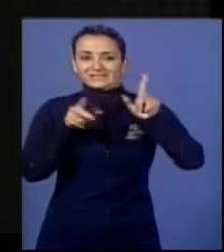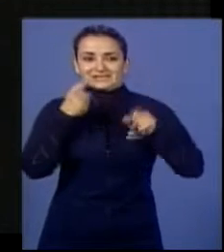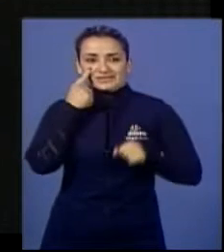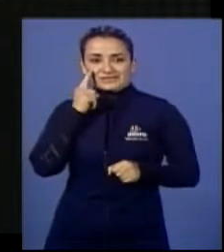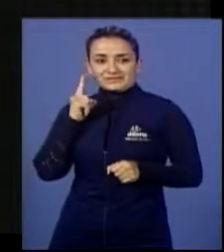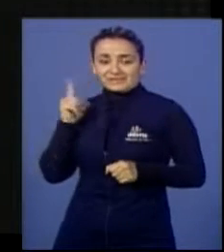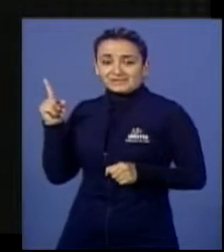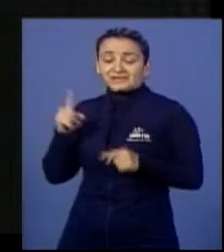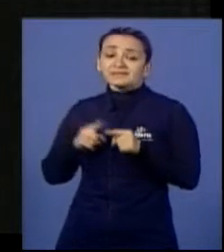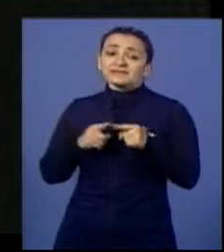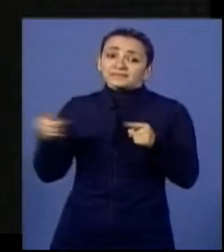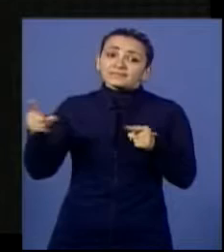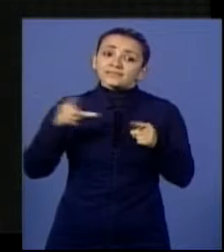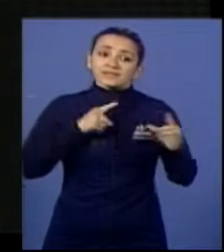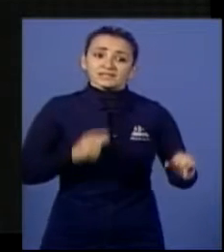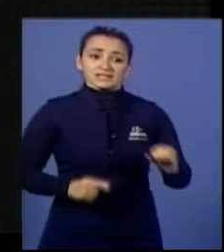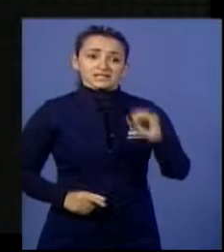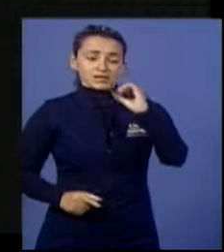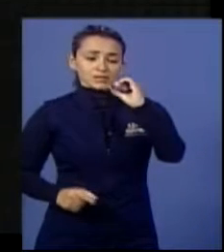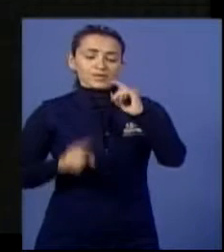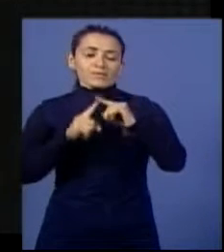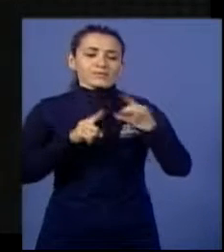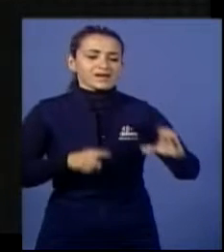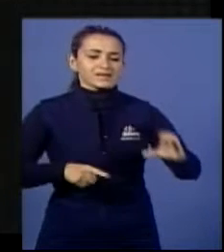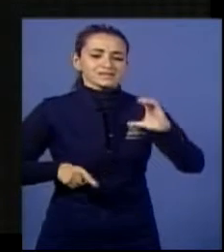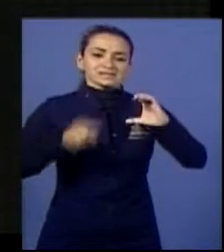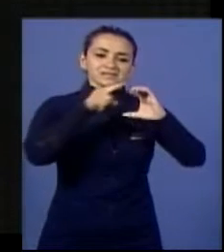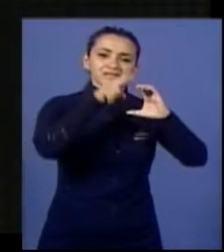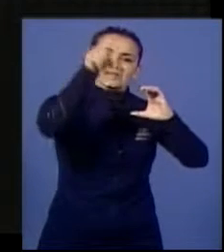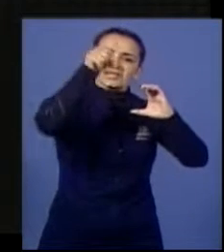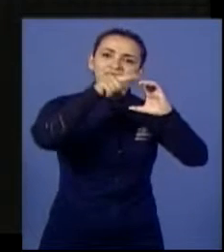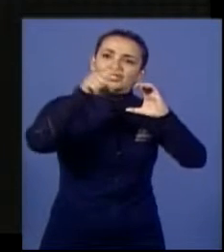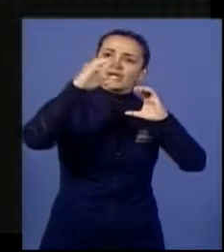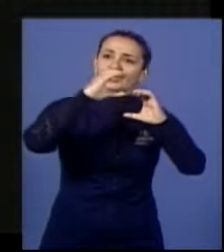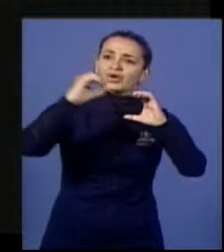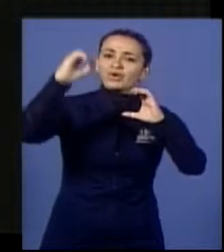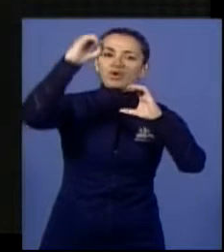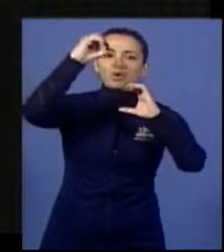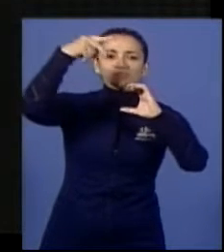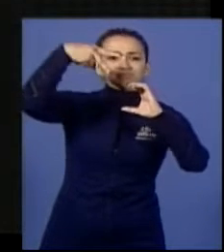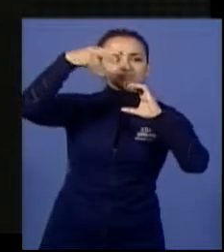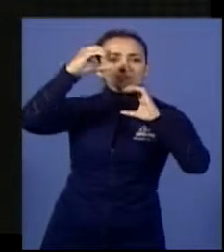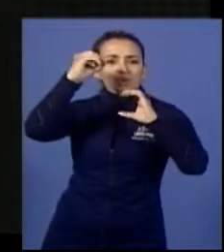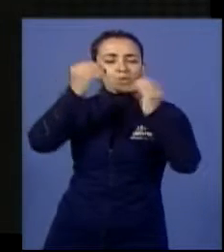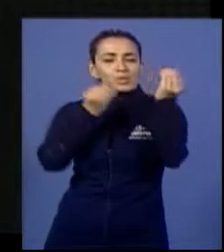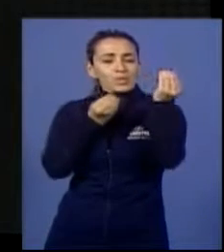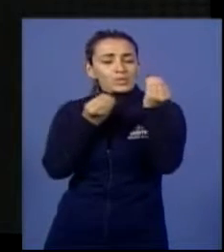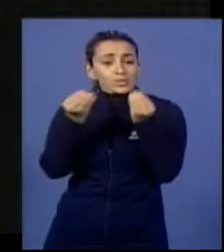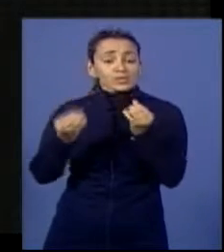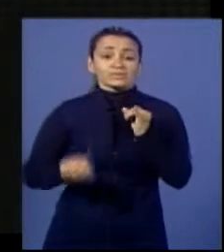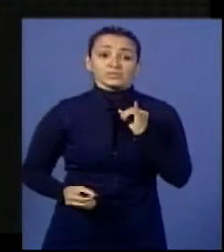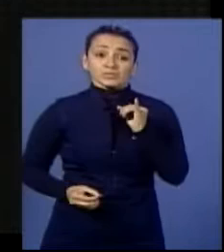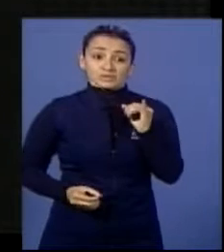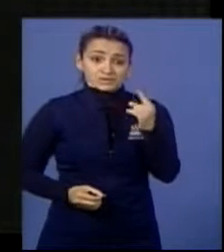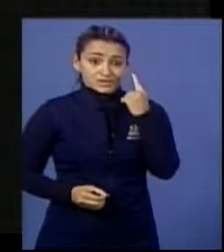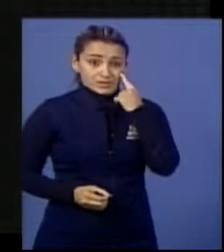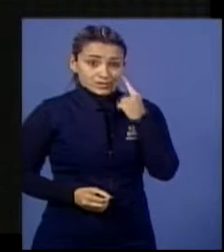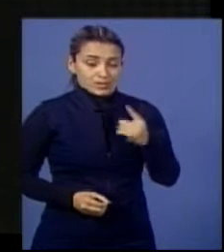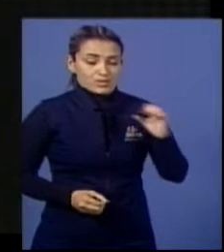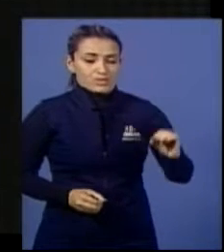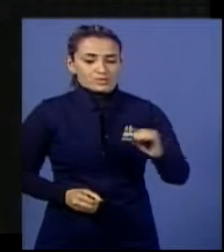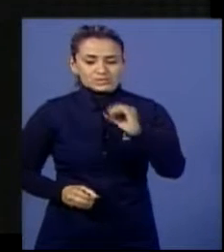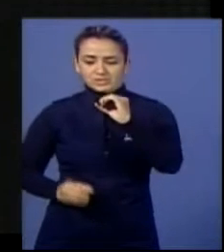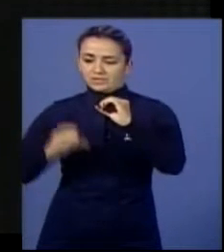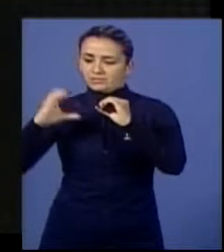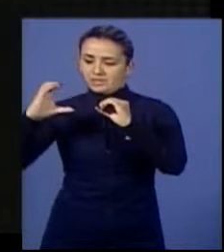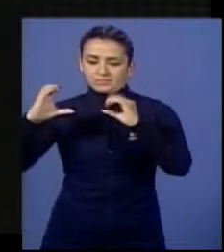ligado é um carbono de C dupla O. Então acontece o seguinte, ó. Quando o oxigênio está entre carbonos e